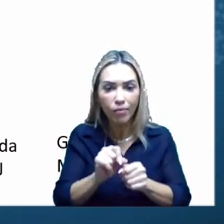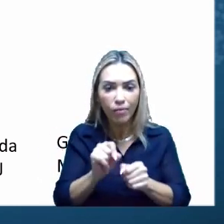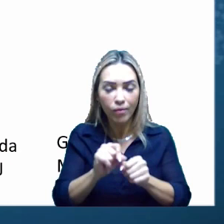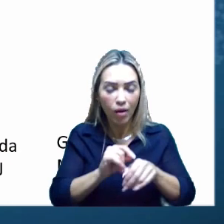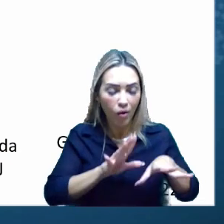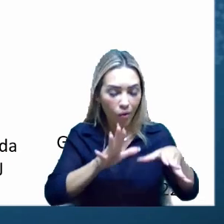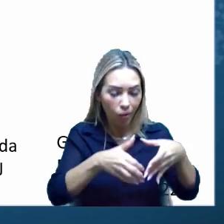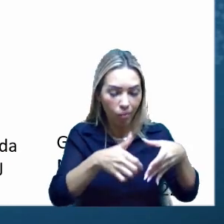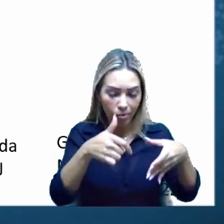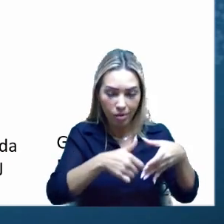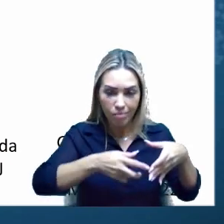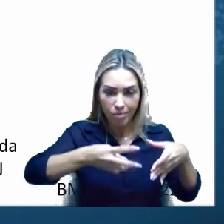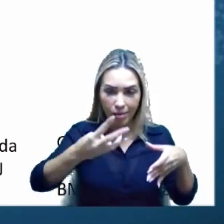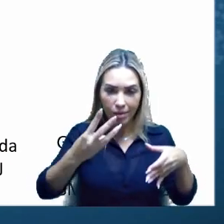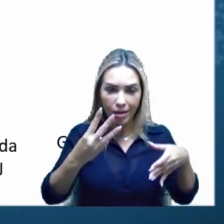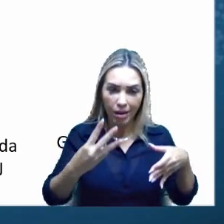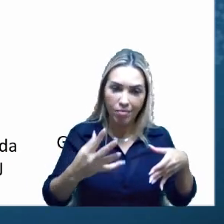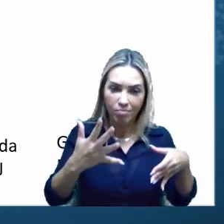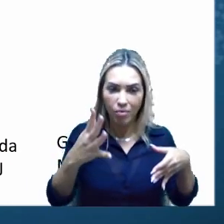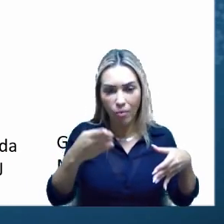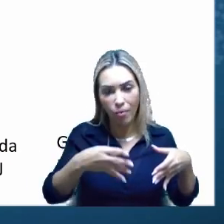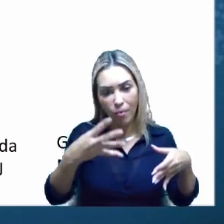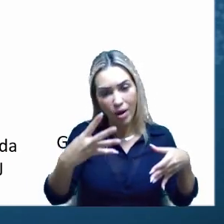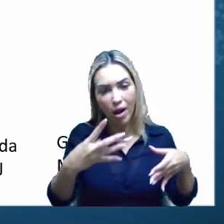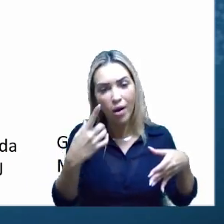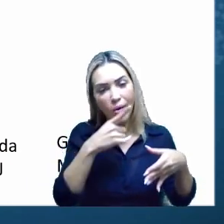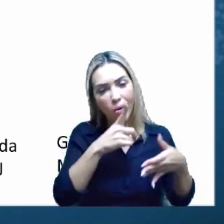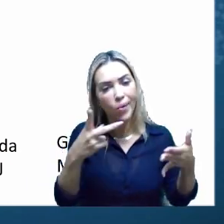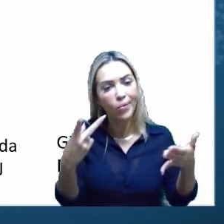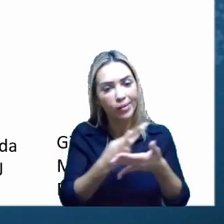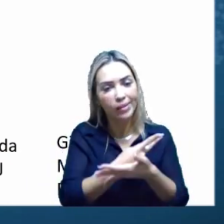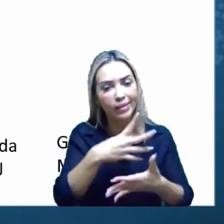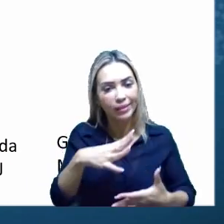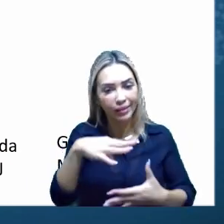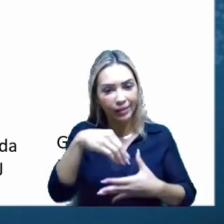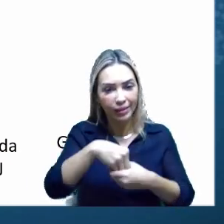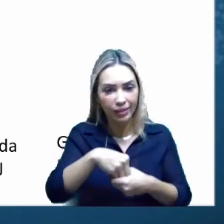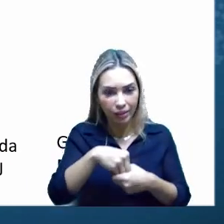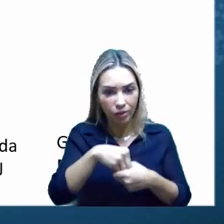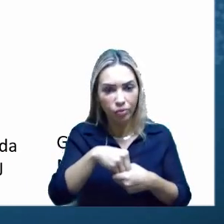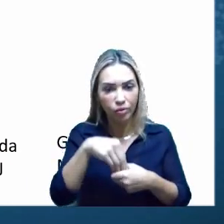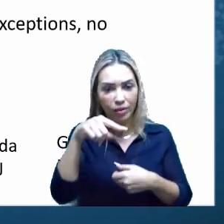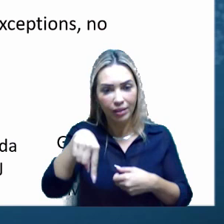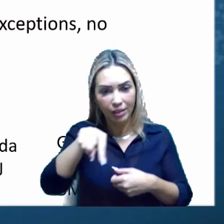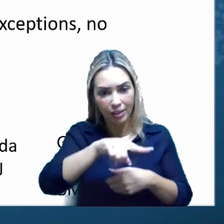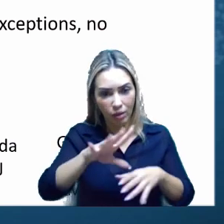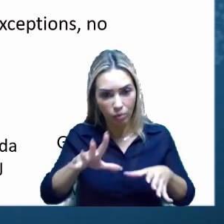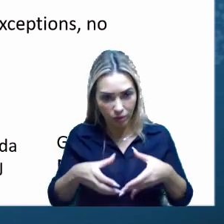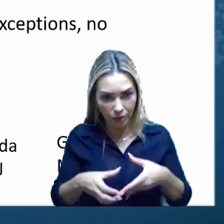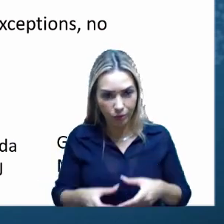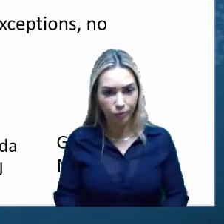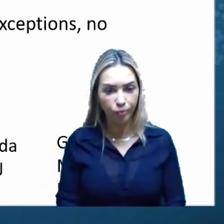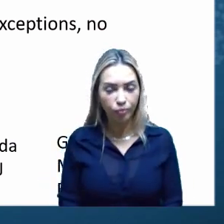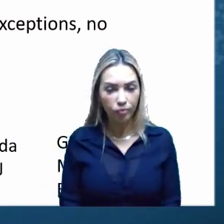de 3/4 da comunidade ocorrerem dentro dessas comunidades.